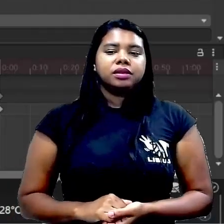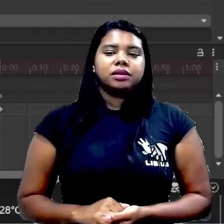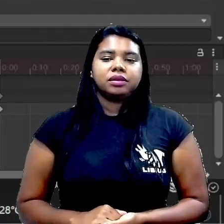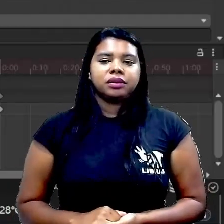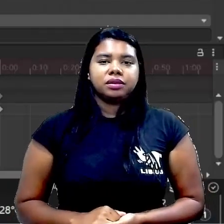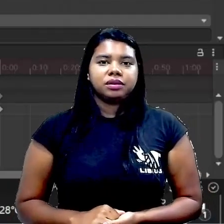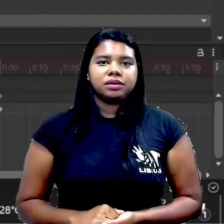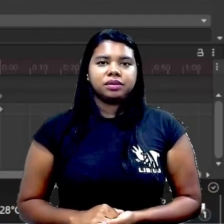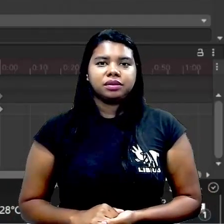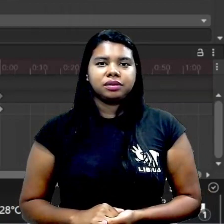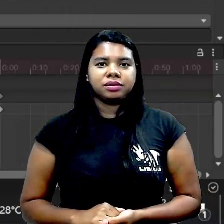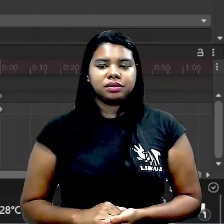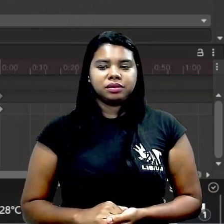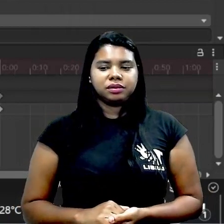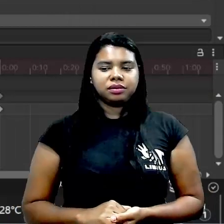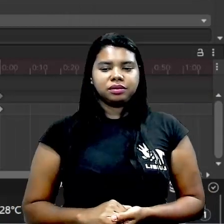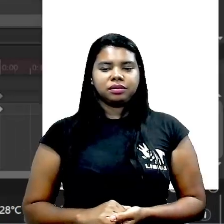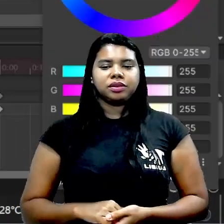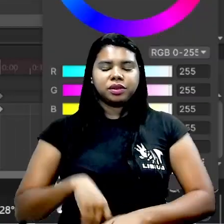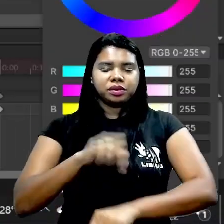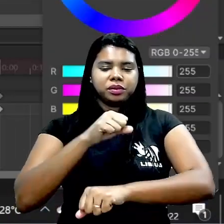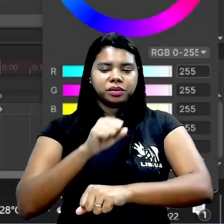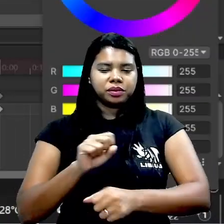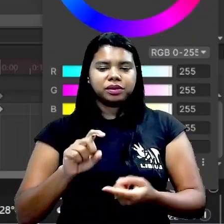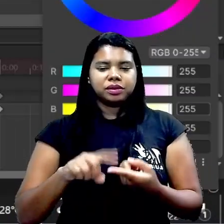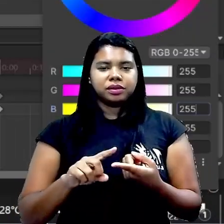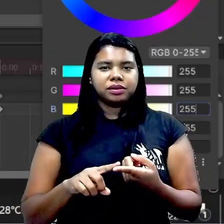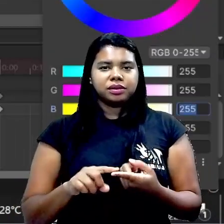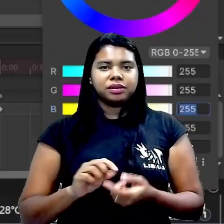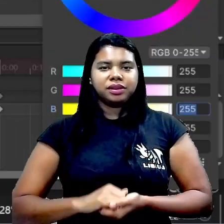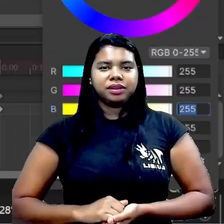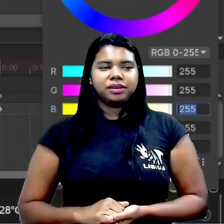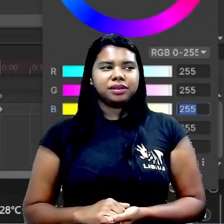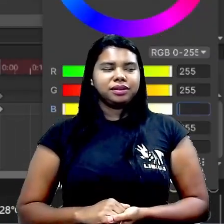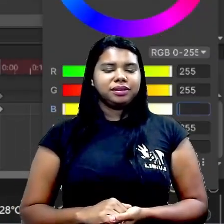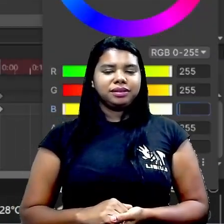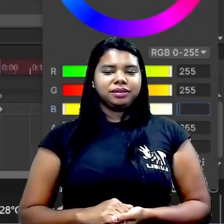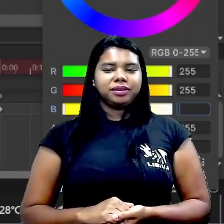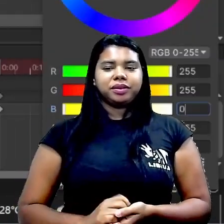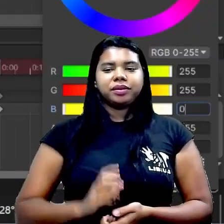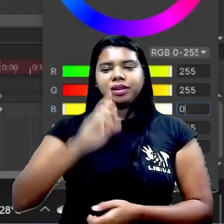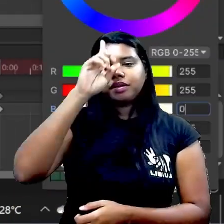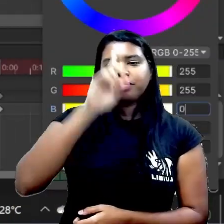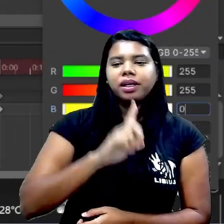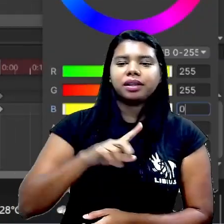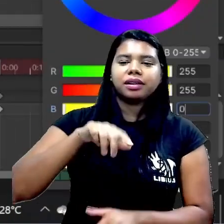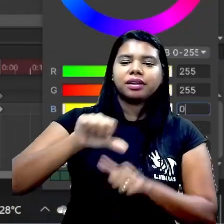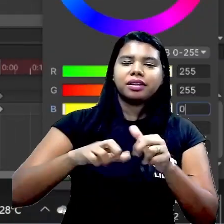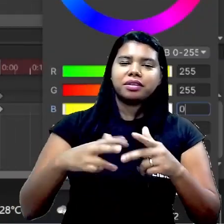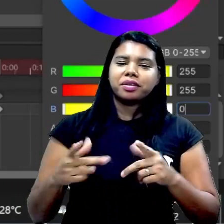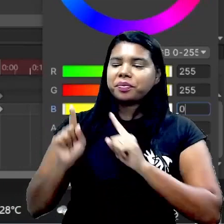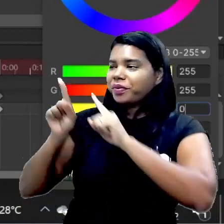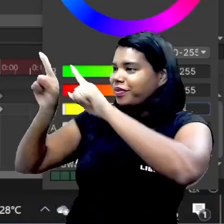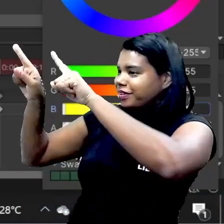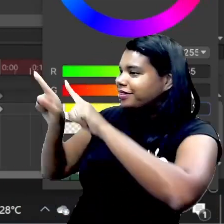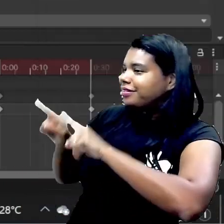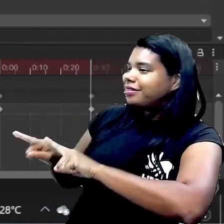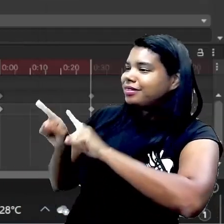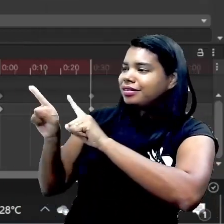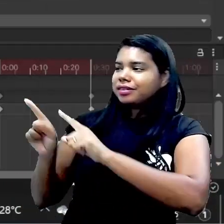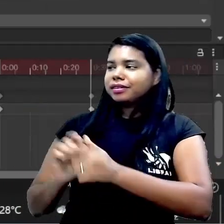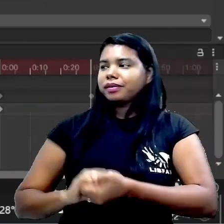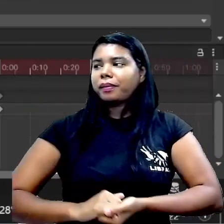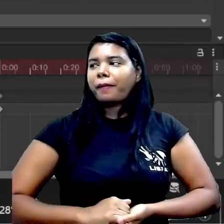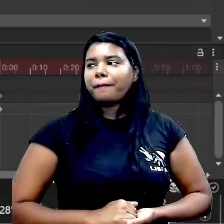E depois de 30 segundinhos ele vai para o amarelo.